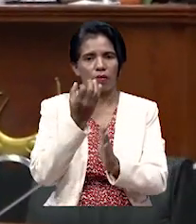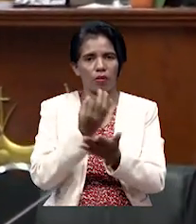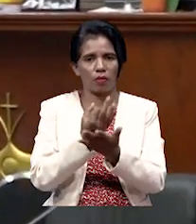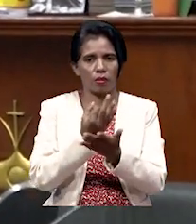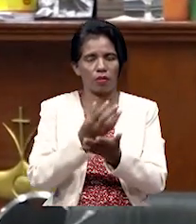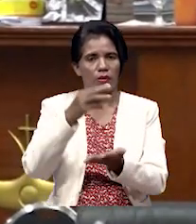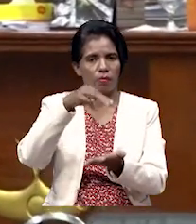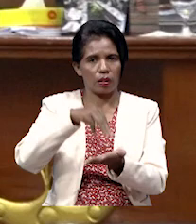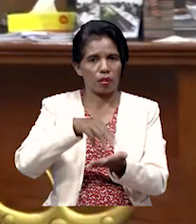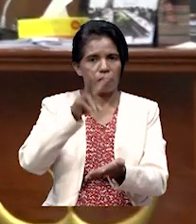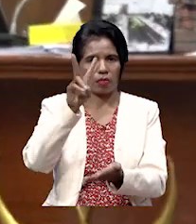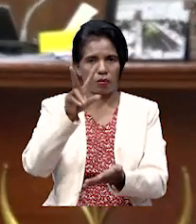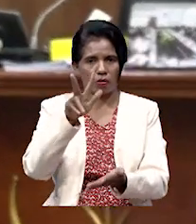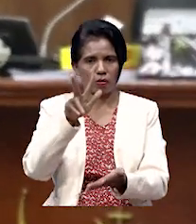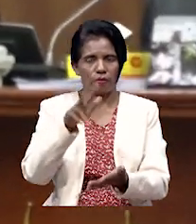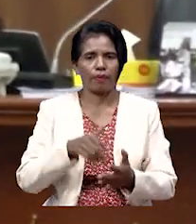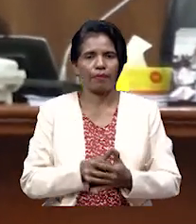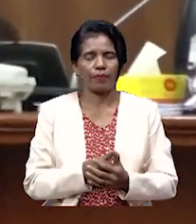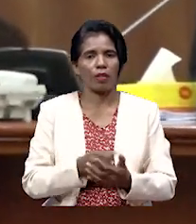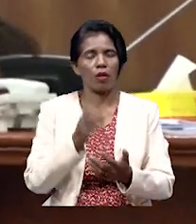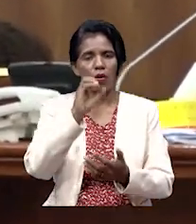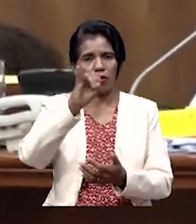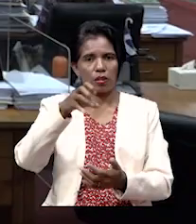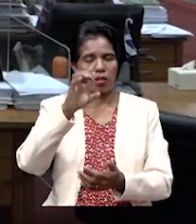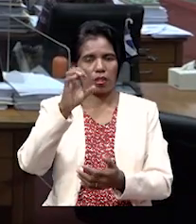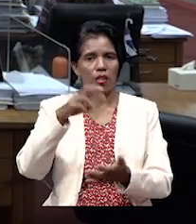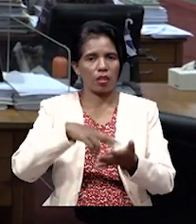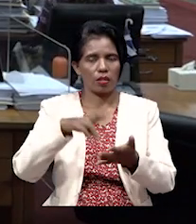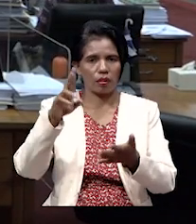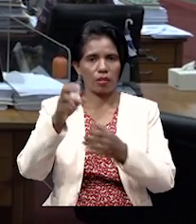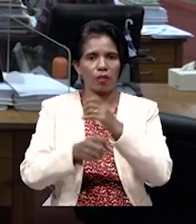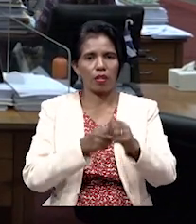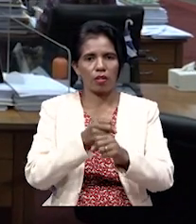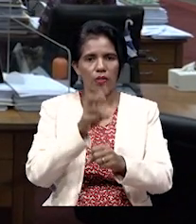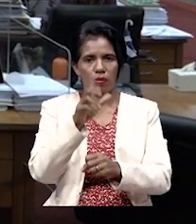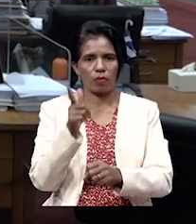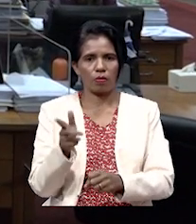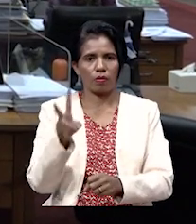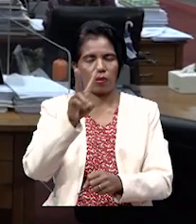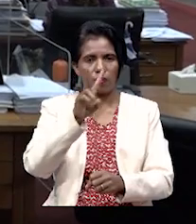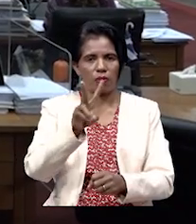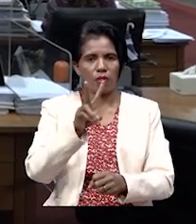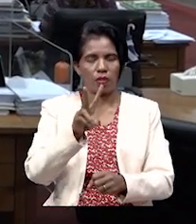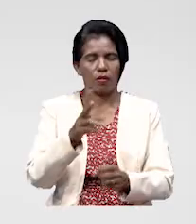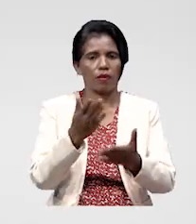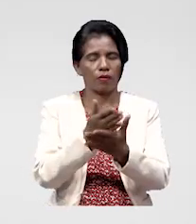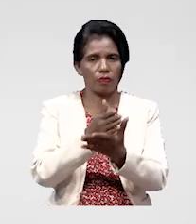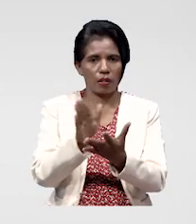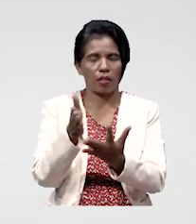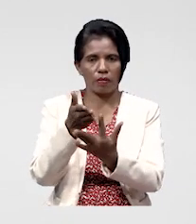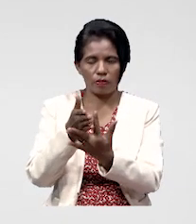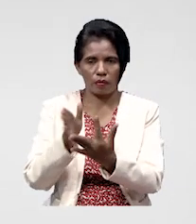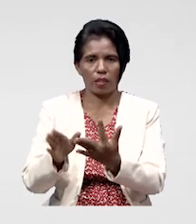milhão toluresing. Orçamento Geral Estado retificativo batina rihungrua ronulo resingrua, fa retuir